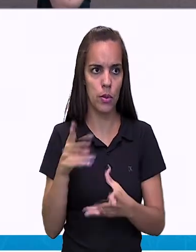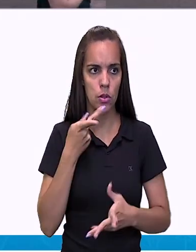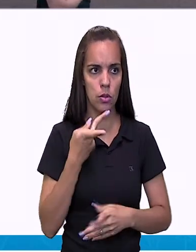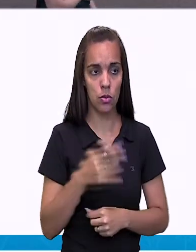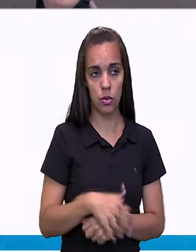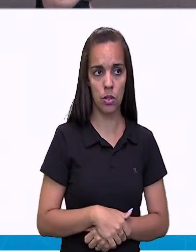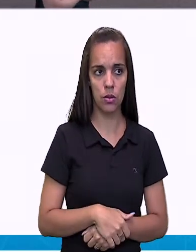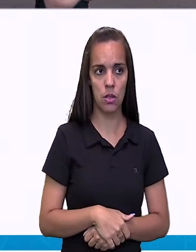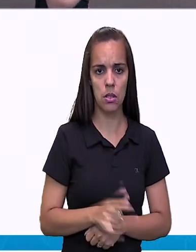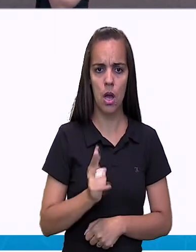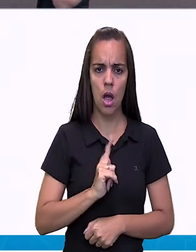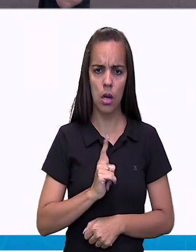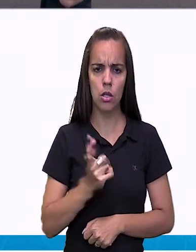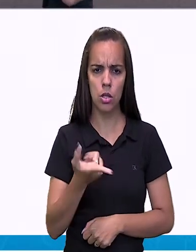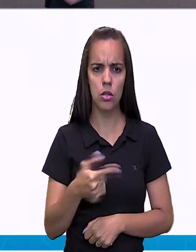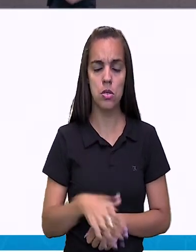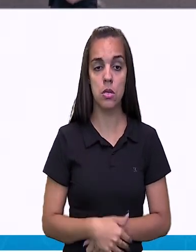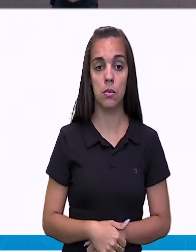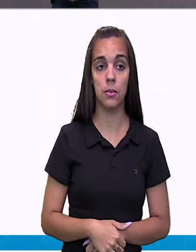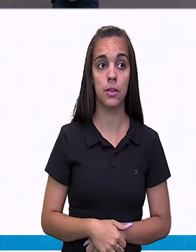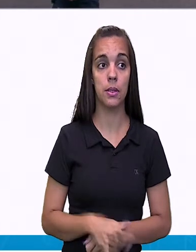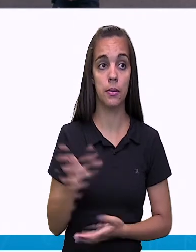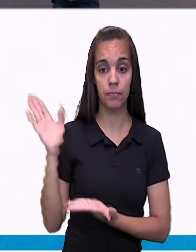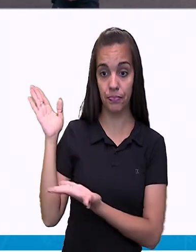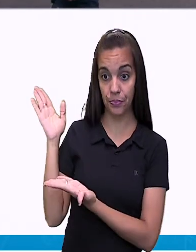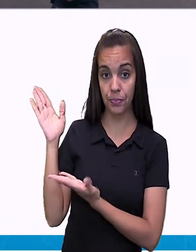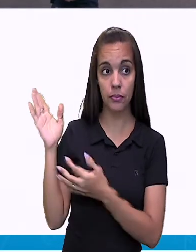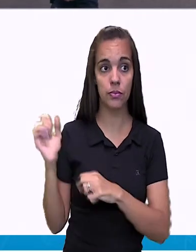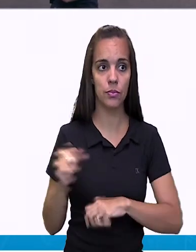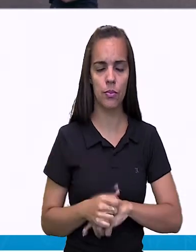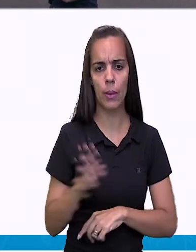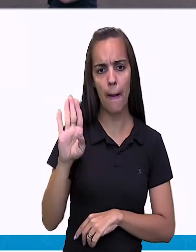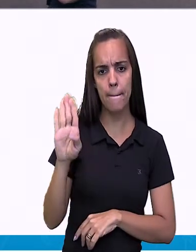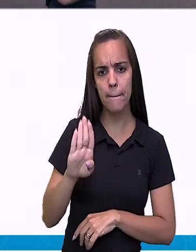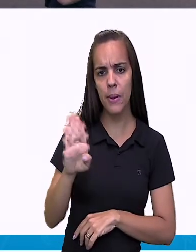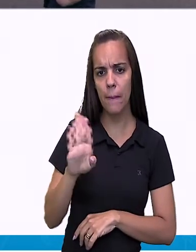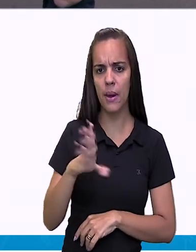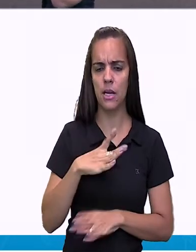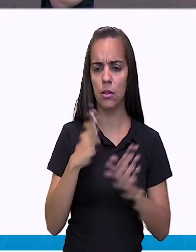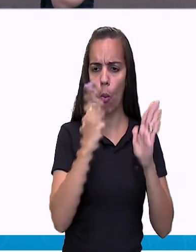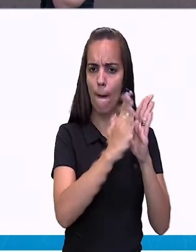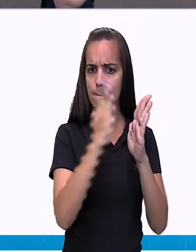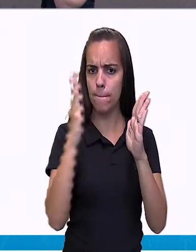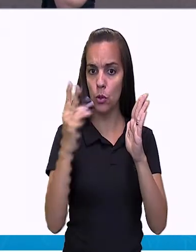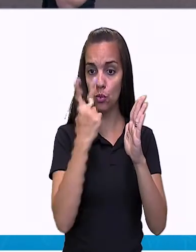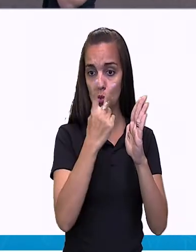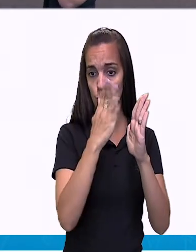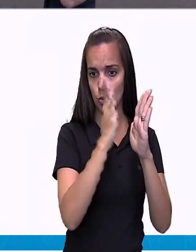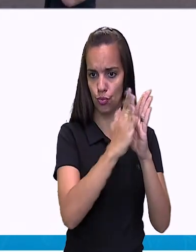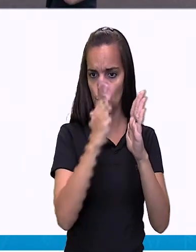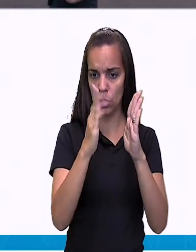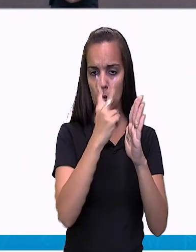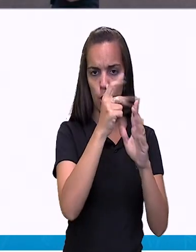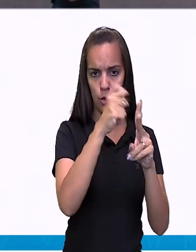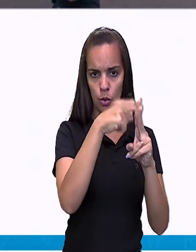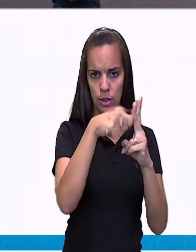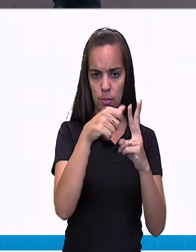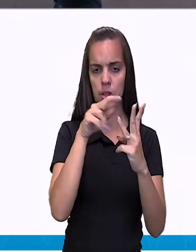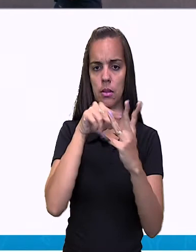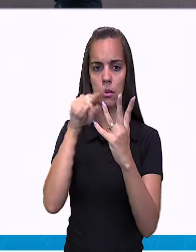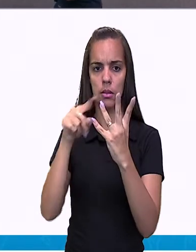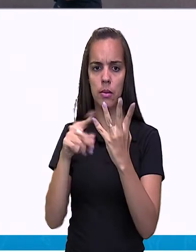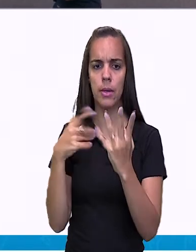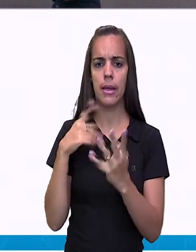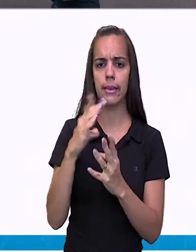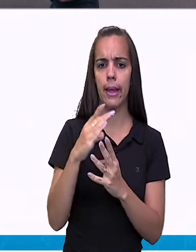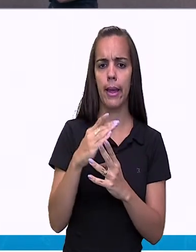esses aqui, então, os numerais coletivos. Bimestre, quando eu falo período de 2 meses. Centena,